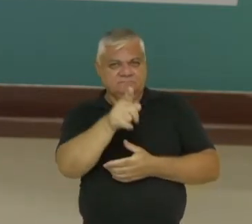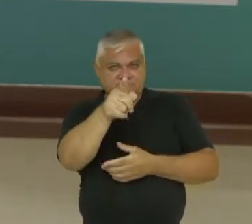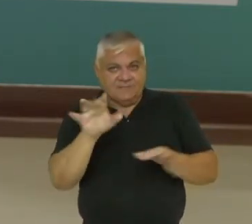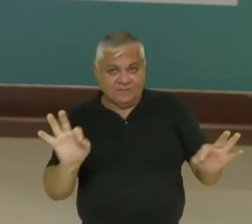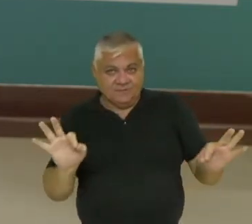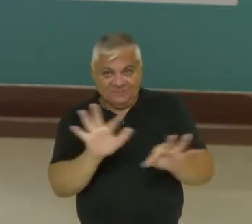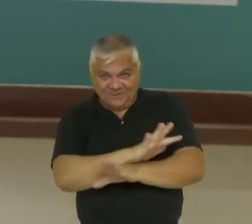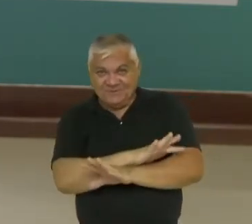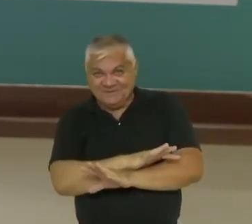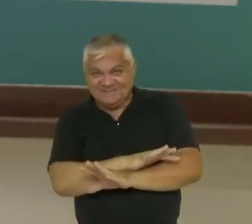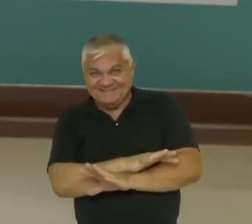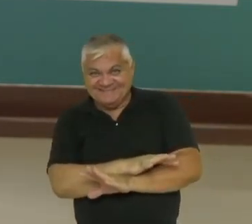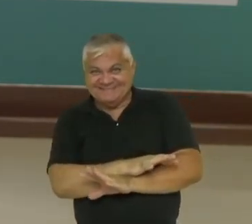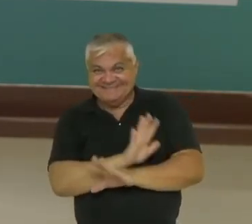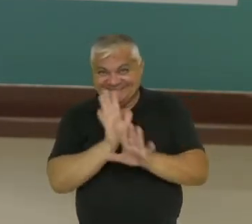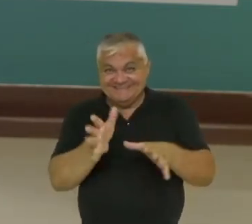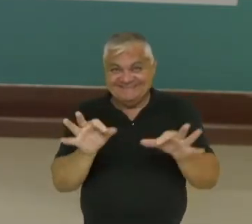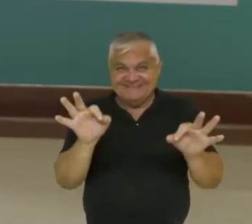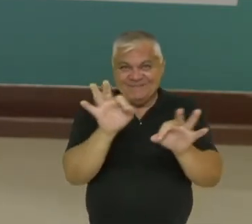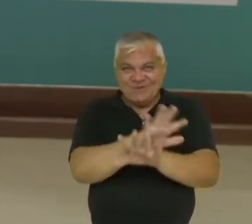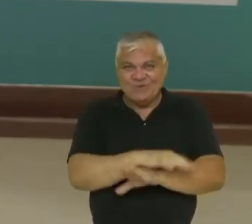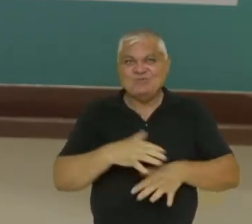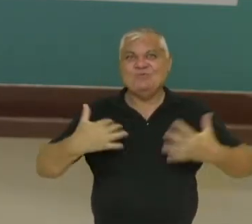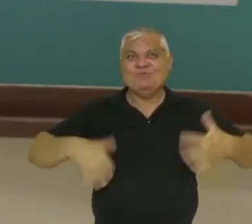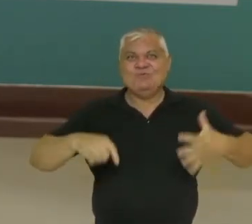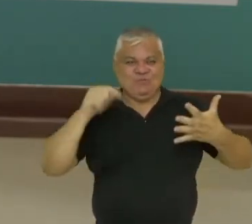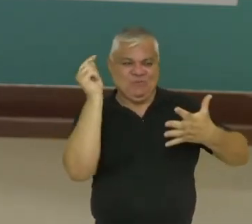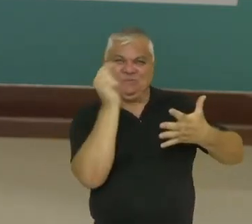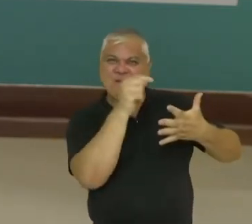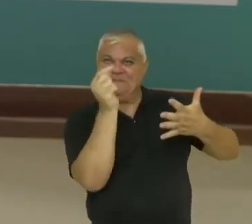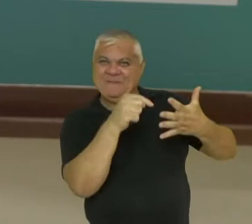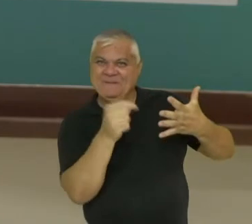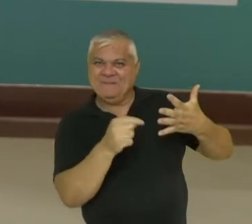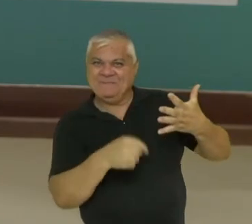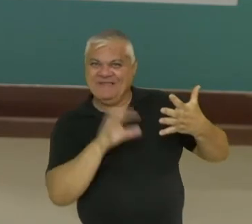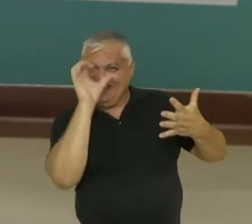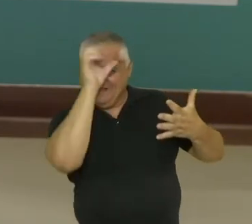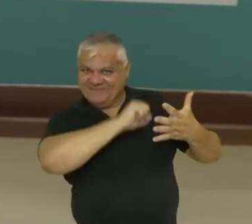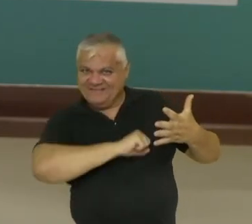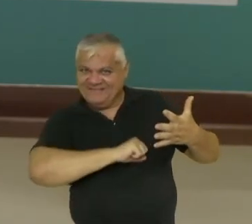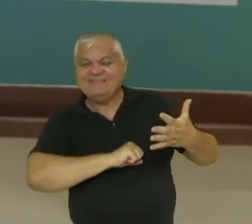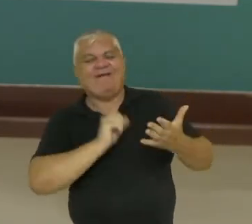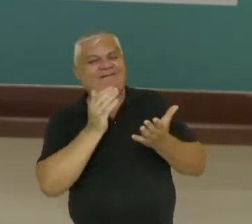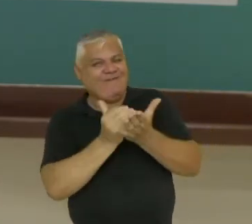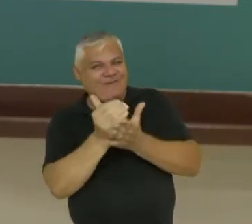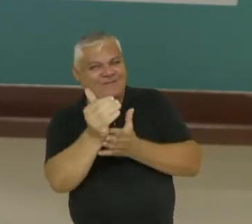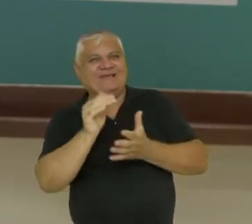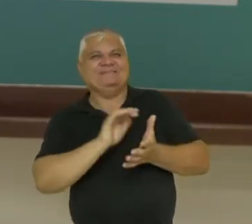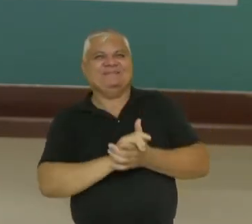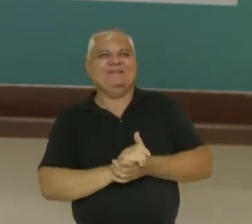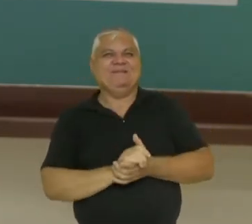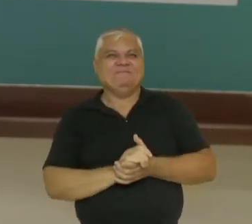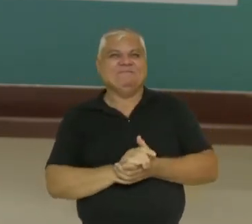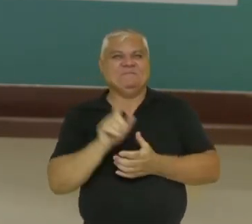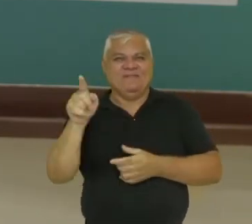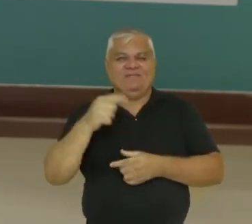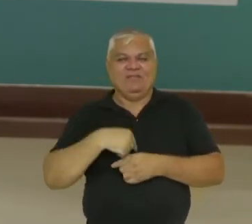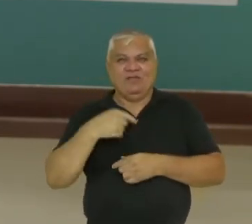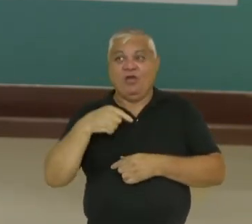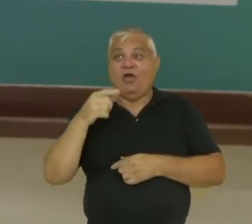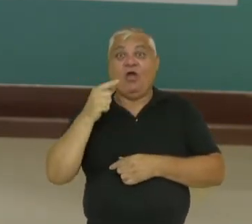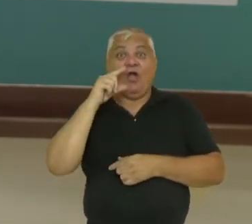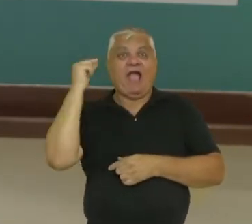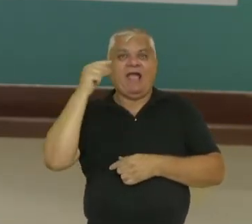essa grande jornada que a gente vai ter dentro da educação financeira? Se não estão, comece a preparar. Ó. Até meu gatinho lá está dizendo,